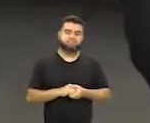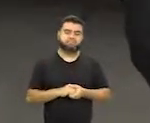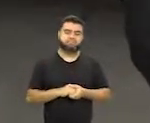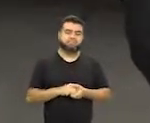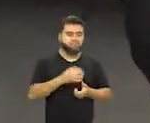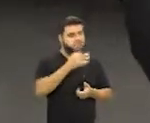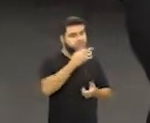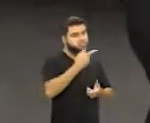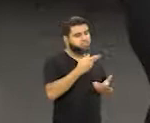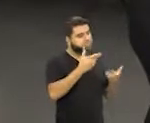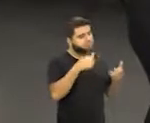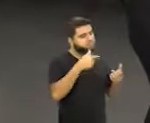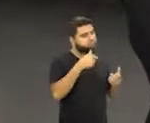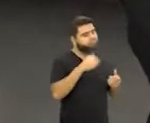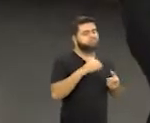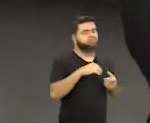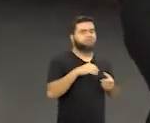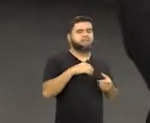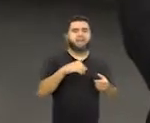este evento.